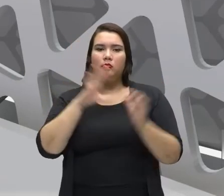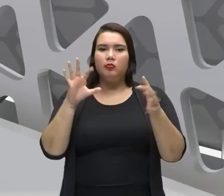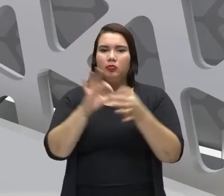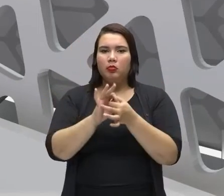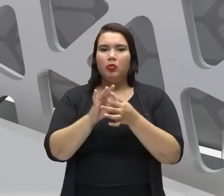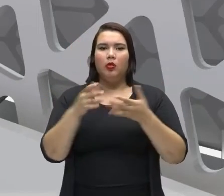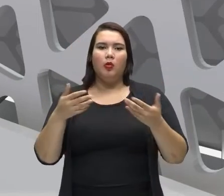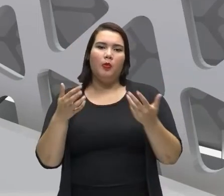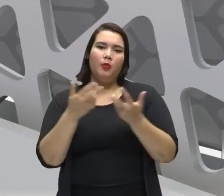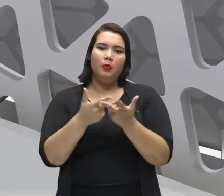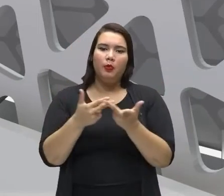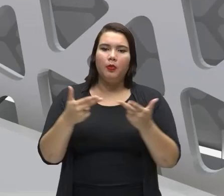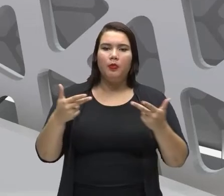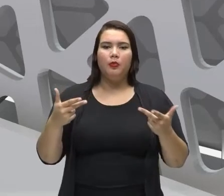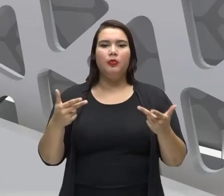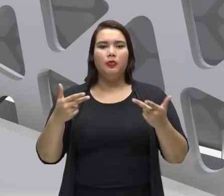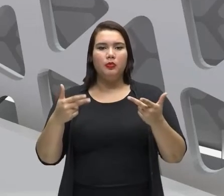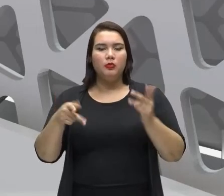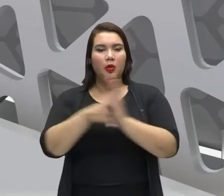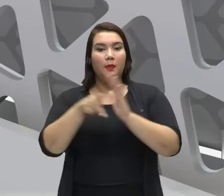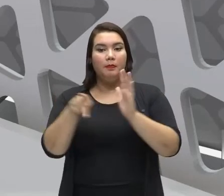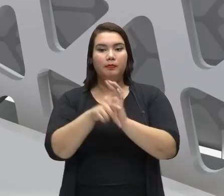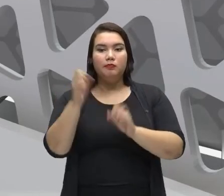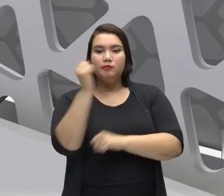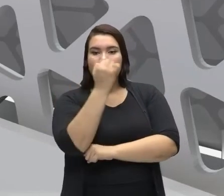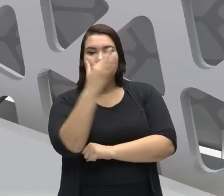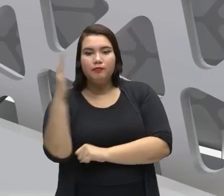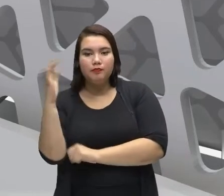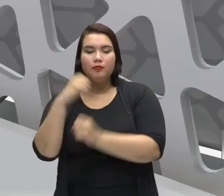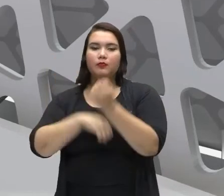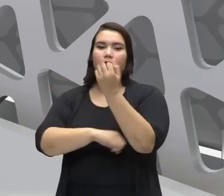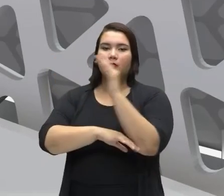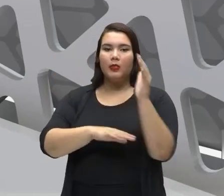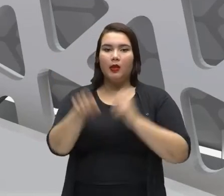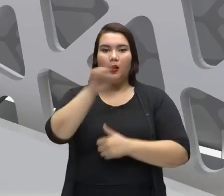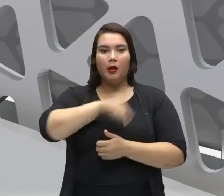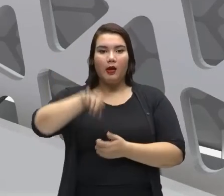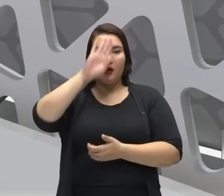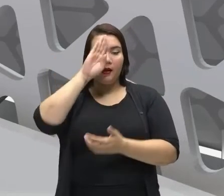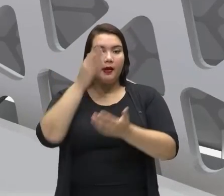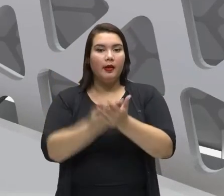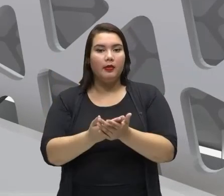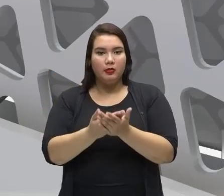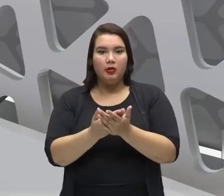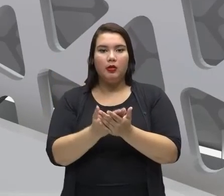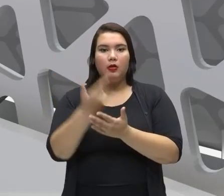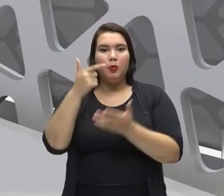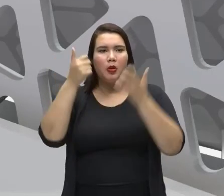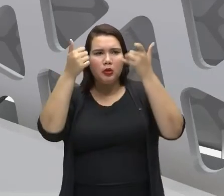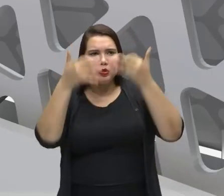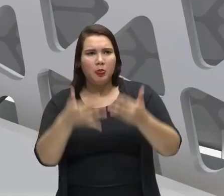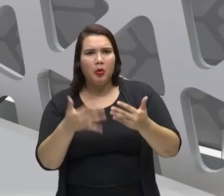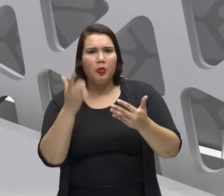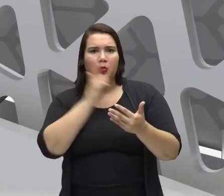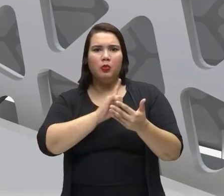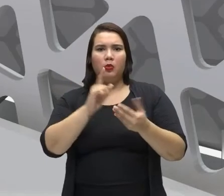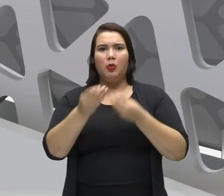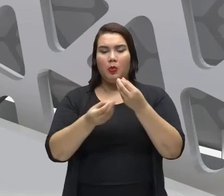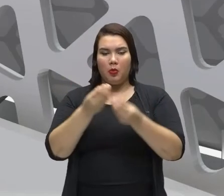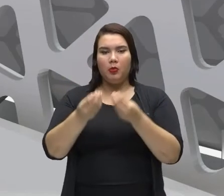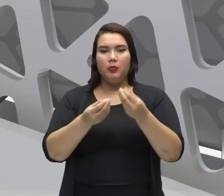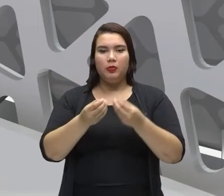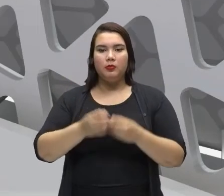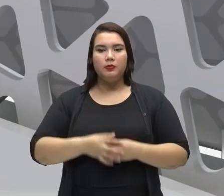questões da natureza, para explicar alguns fenômenos da natureza que não eram explicáveis de maneira